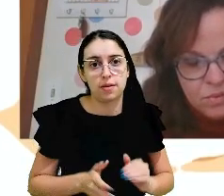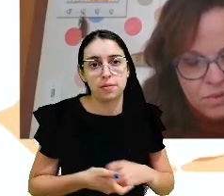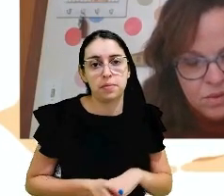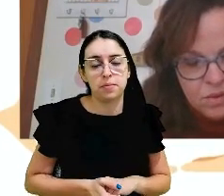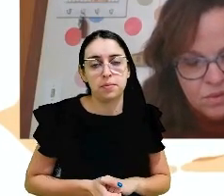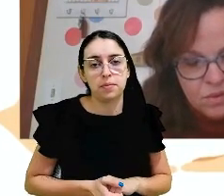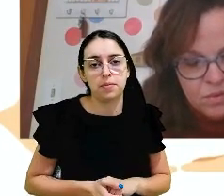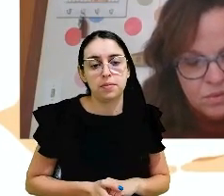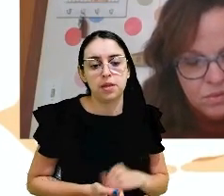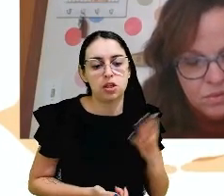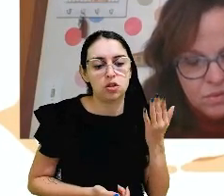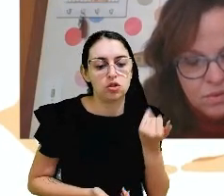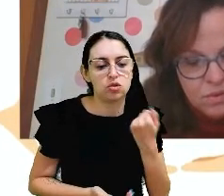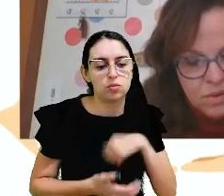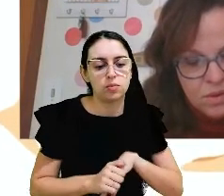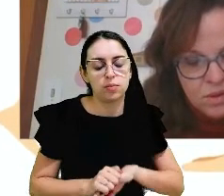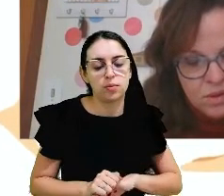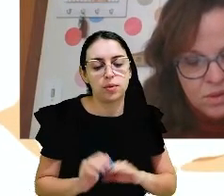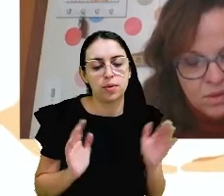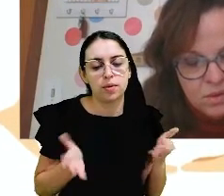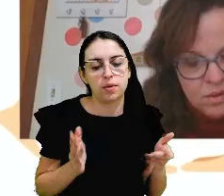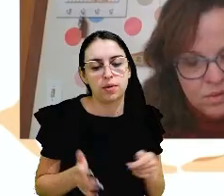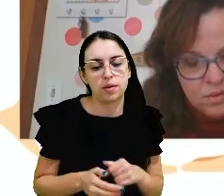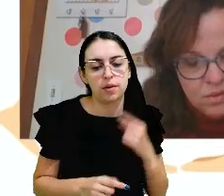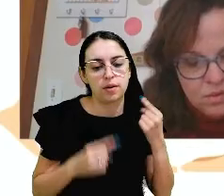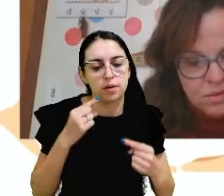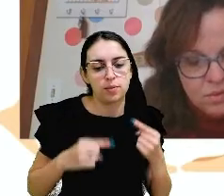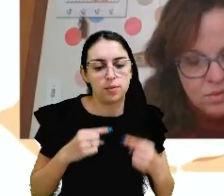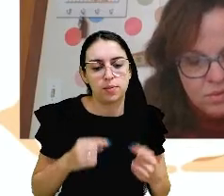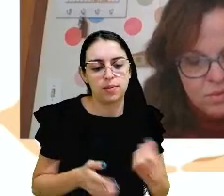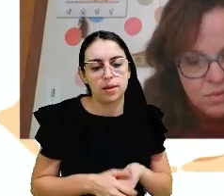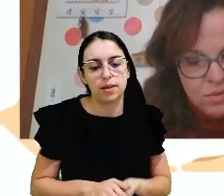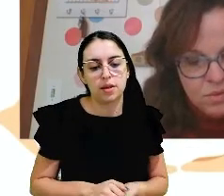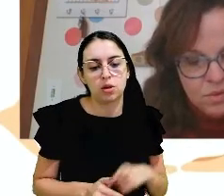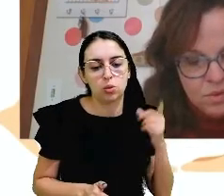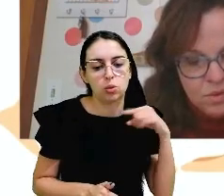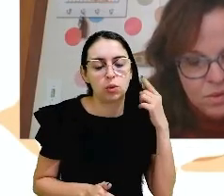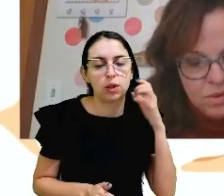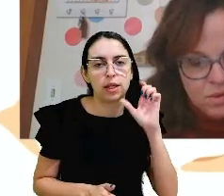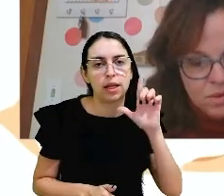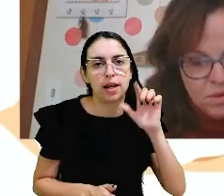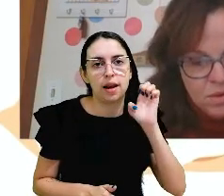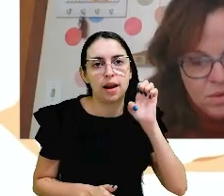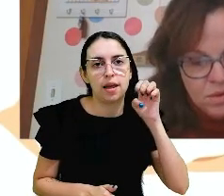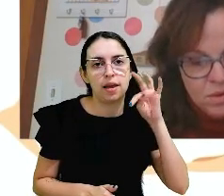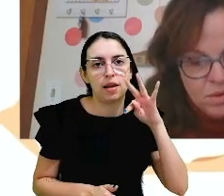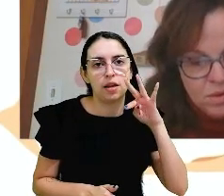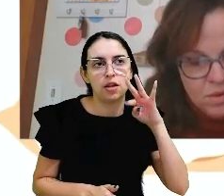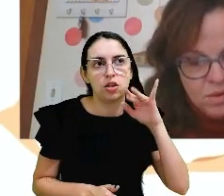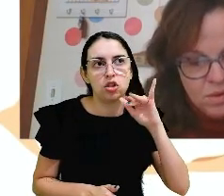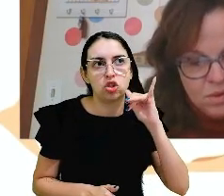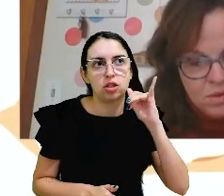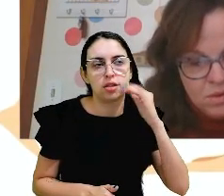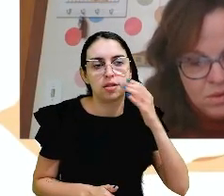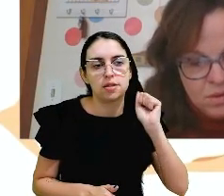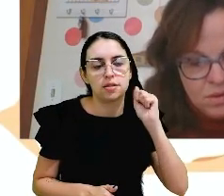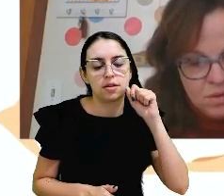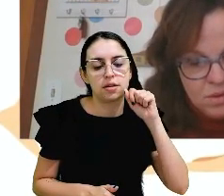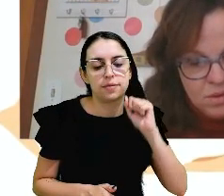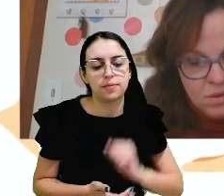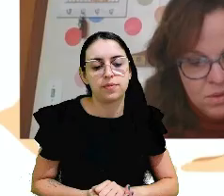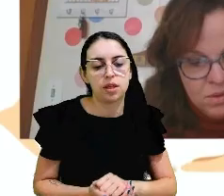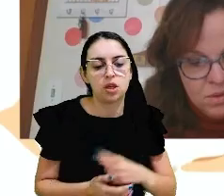Eu vou chamar agora para debater a doutora Letícia Deabanques Ferreira Lopes. Doutora Letícia é